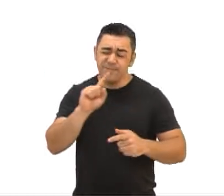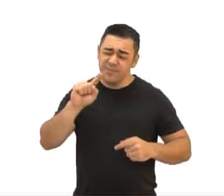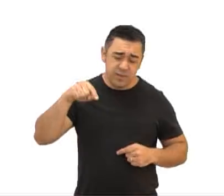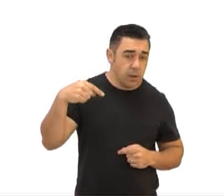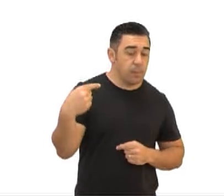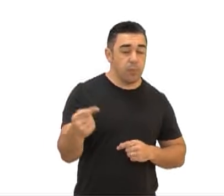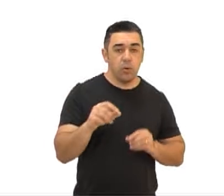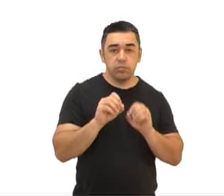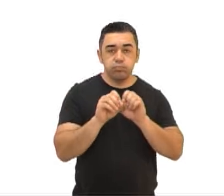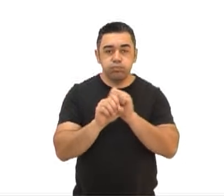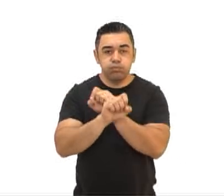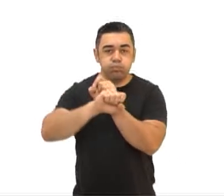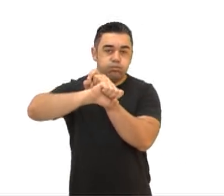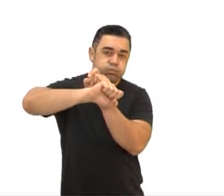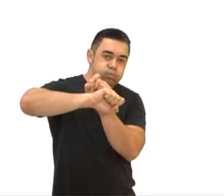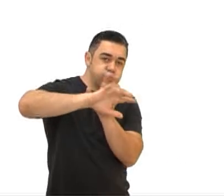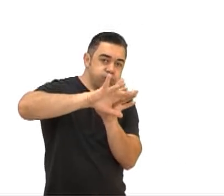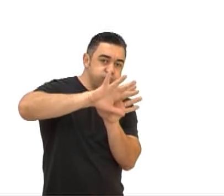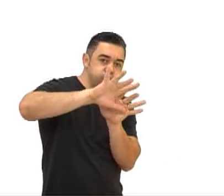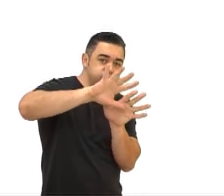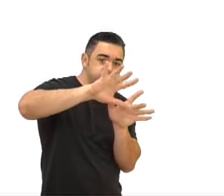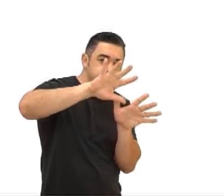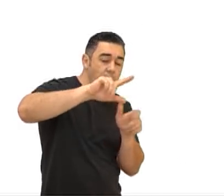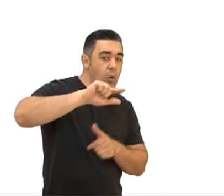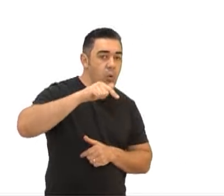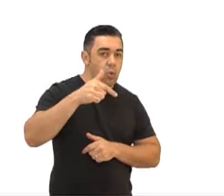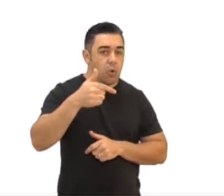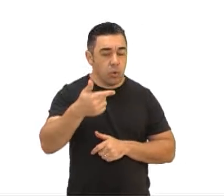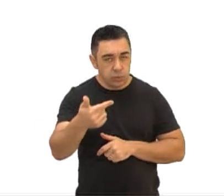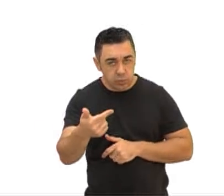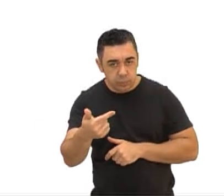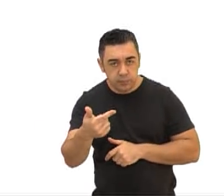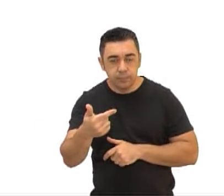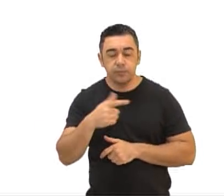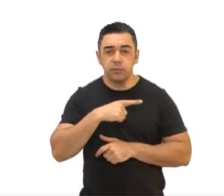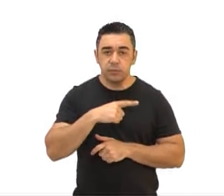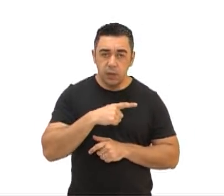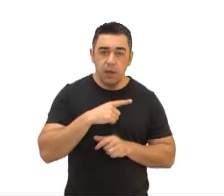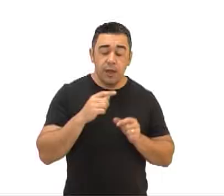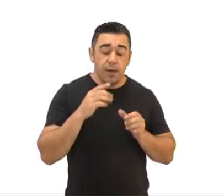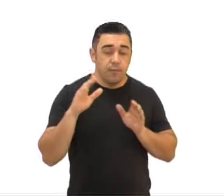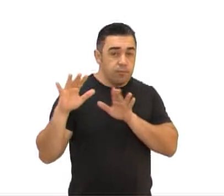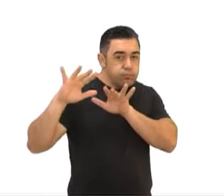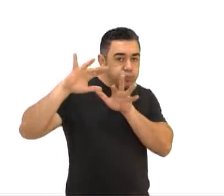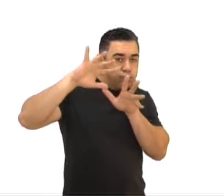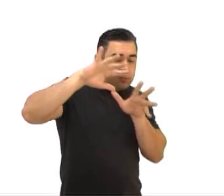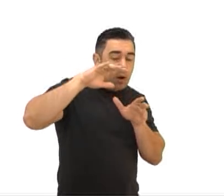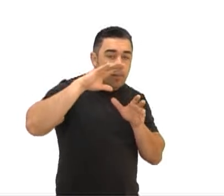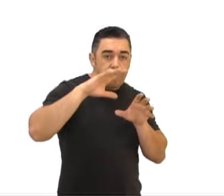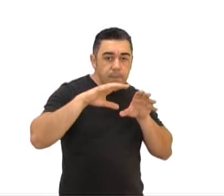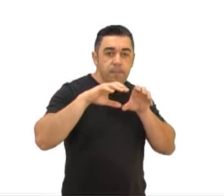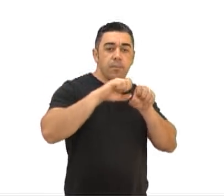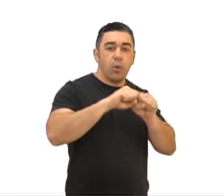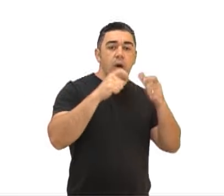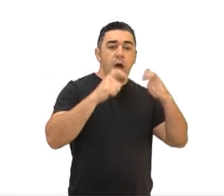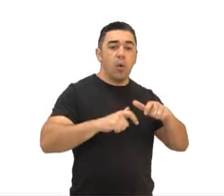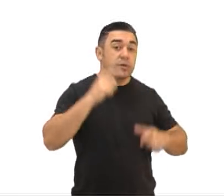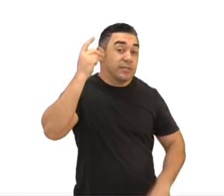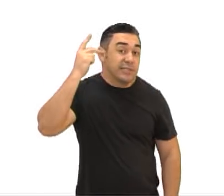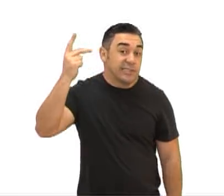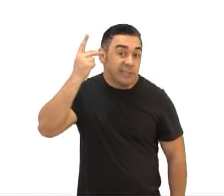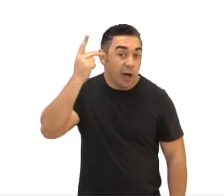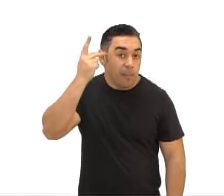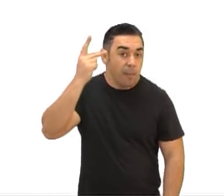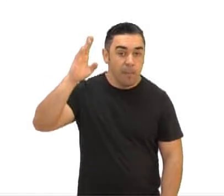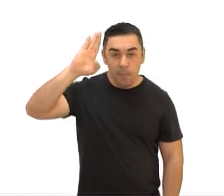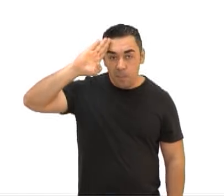elas vão se espalhar para outras partes e vão se concentrar ali no estado de São